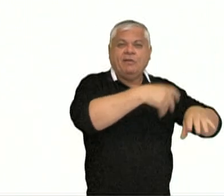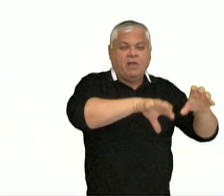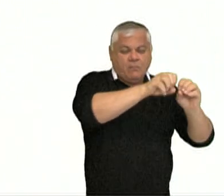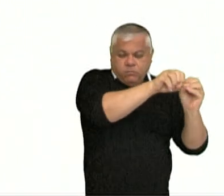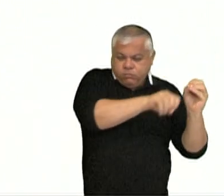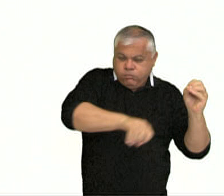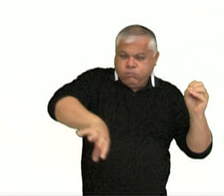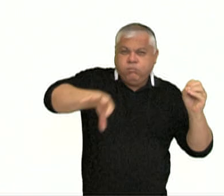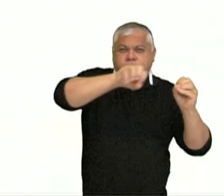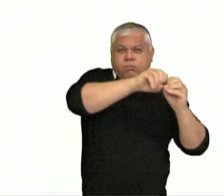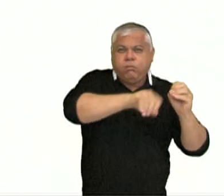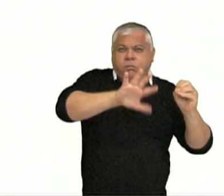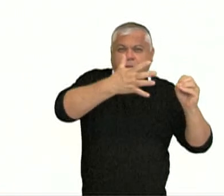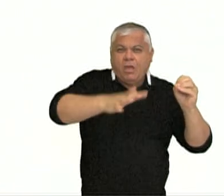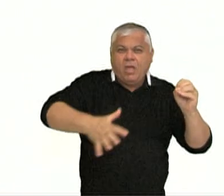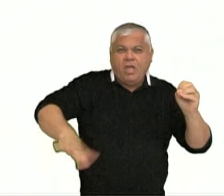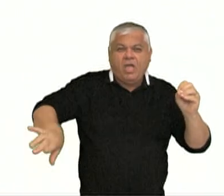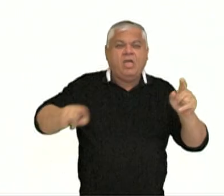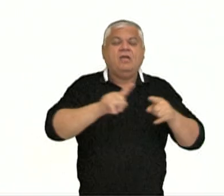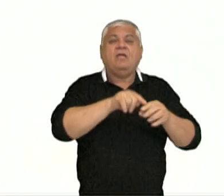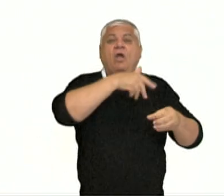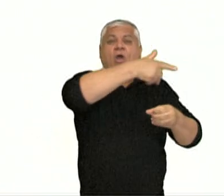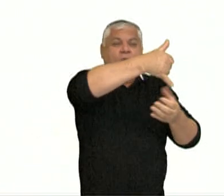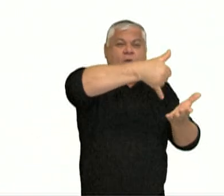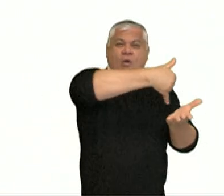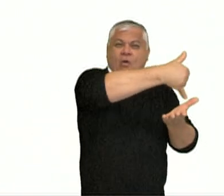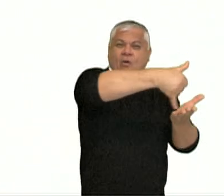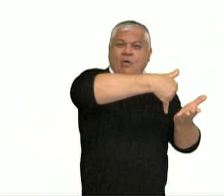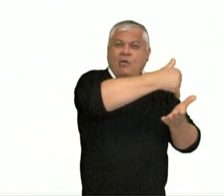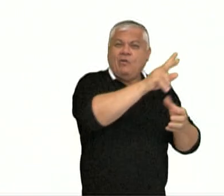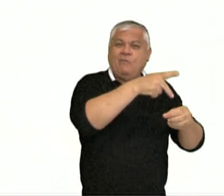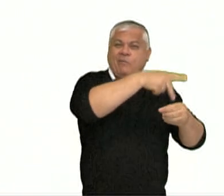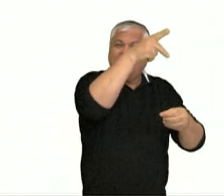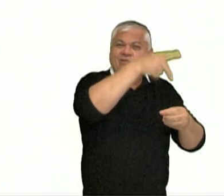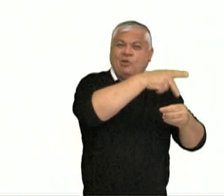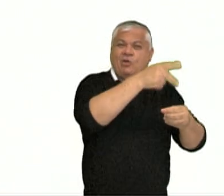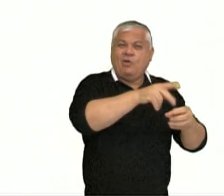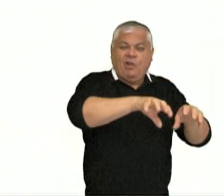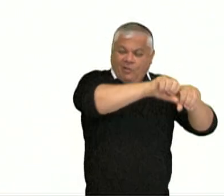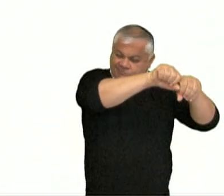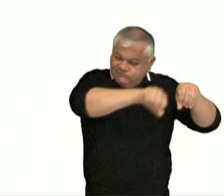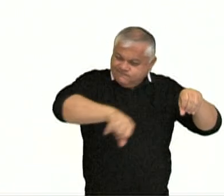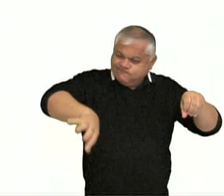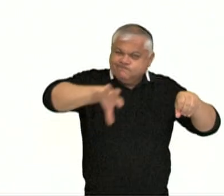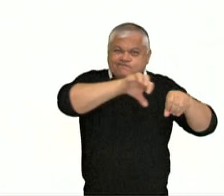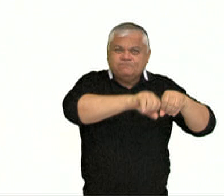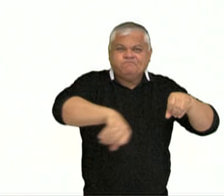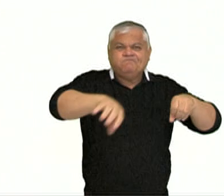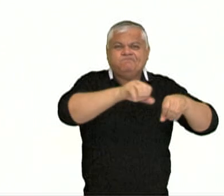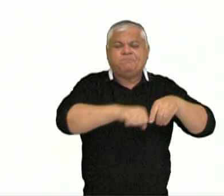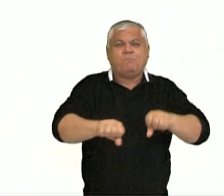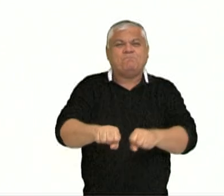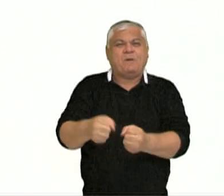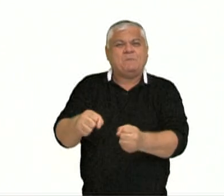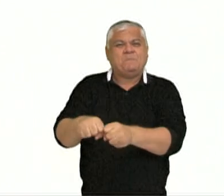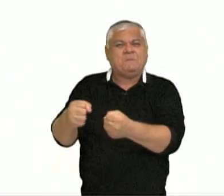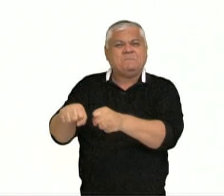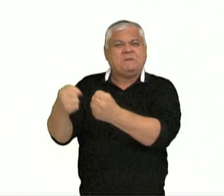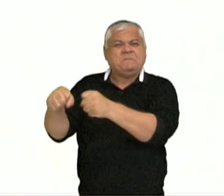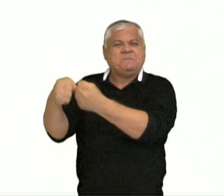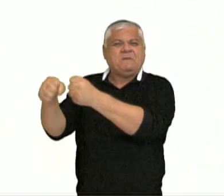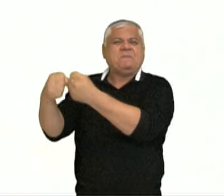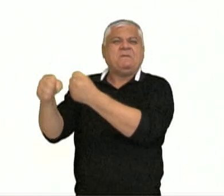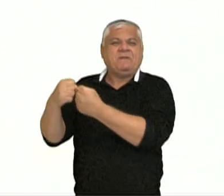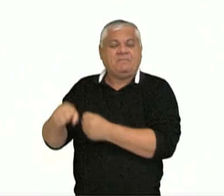viu lá quando acontecem os acidentes, né? Sobretudo o petróleo, e afeta intensamente a qualidade de vida e os